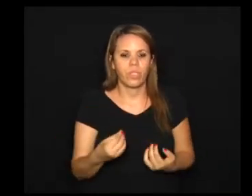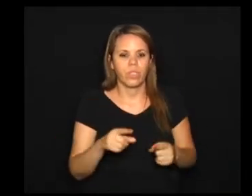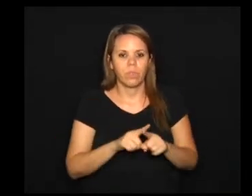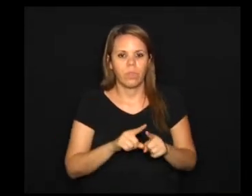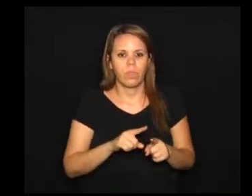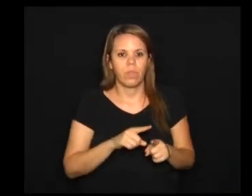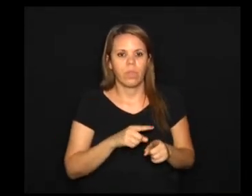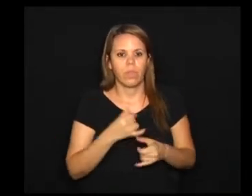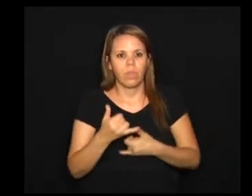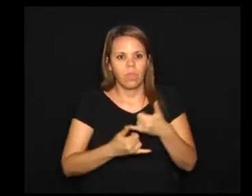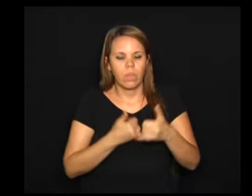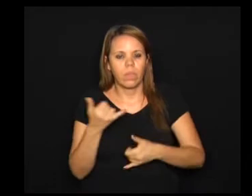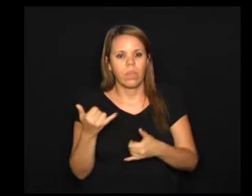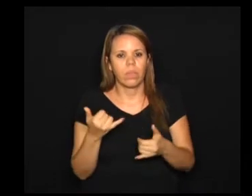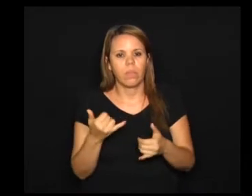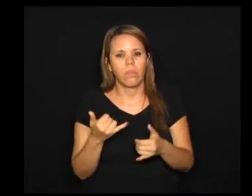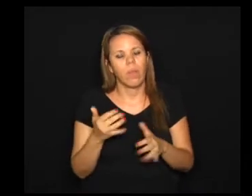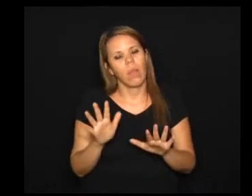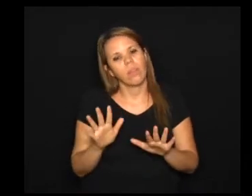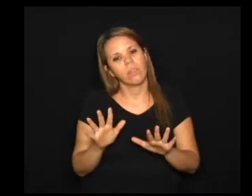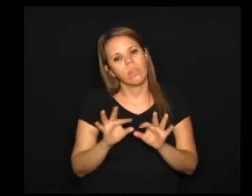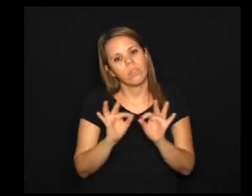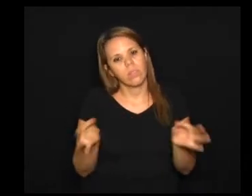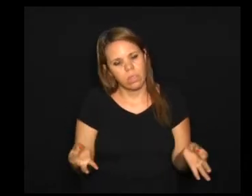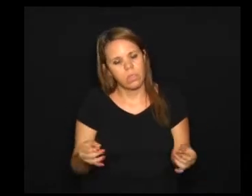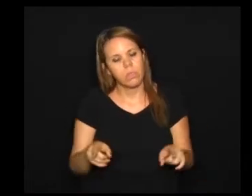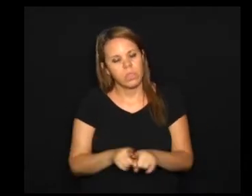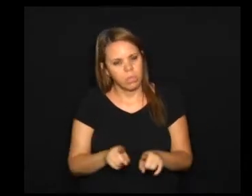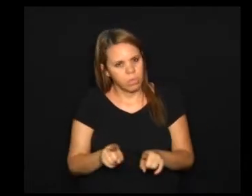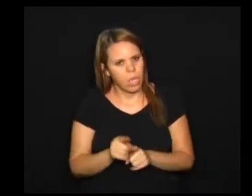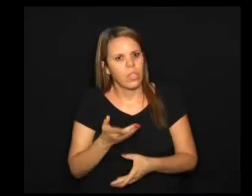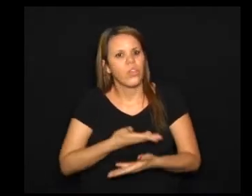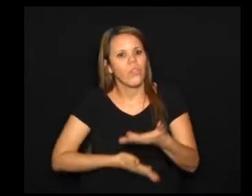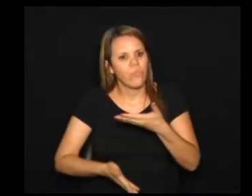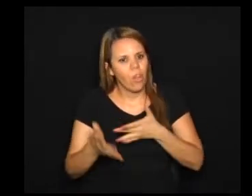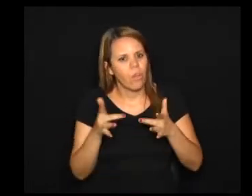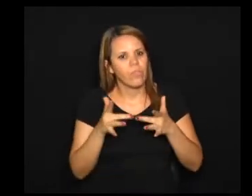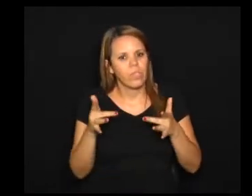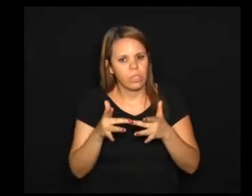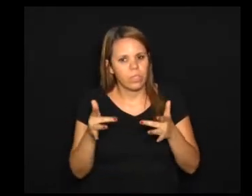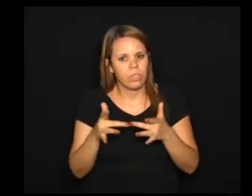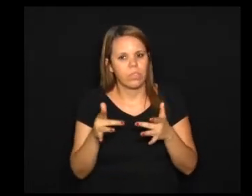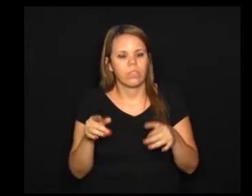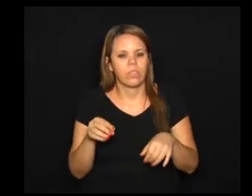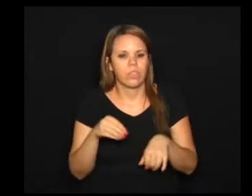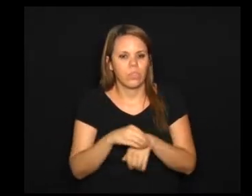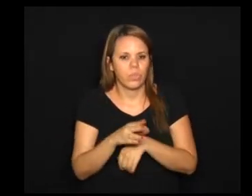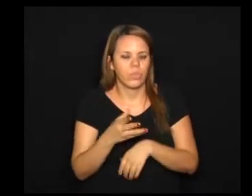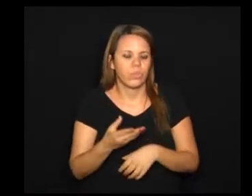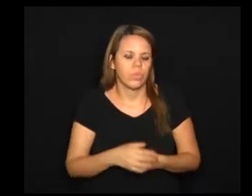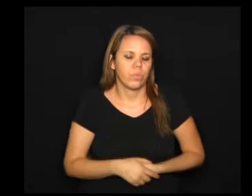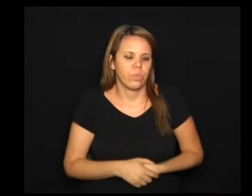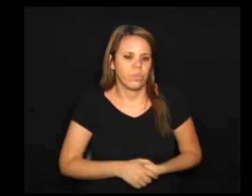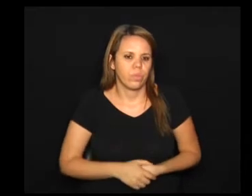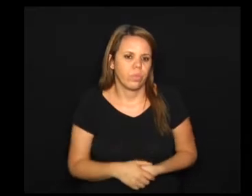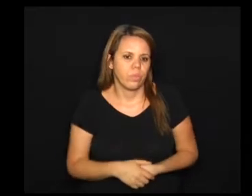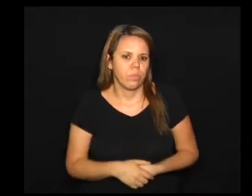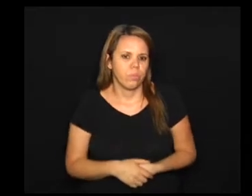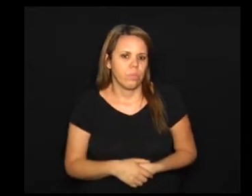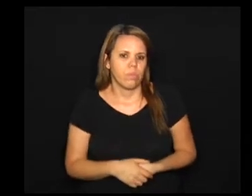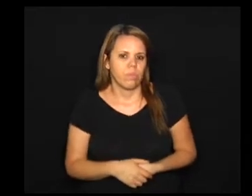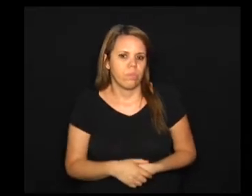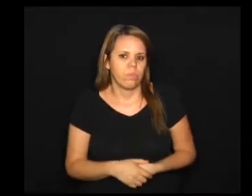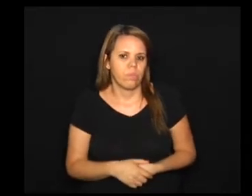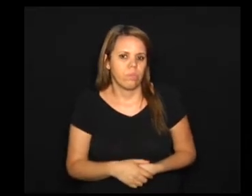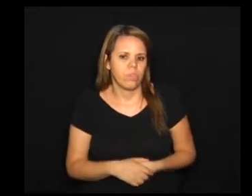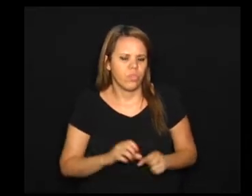mais discretas, né? Mas que envolvem e que traz um convívio